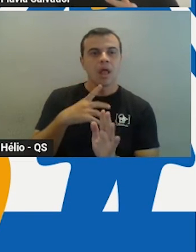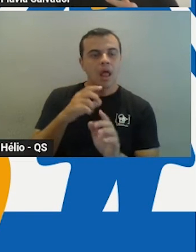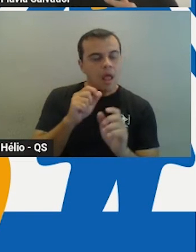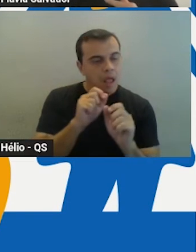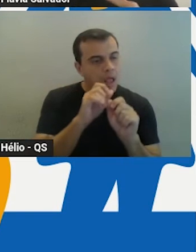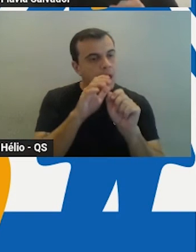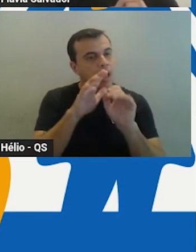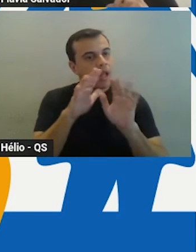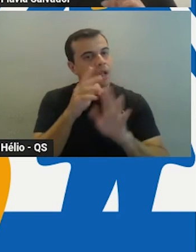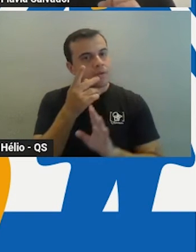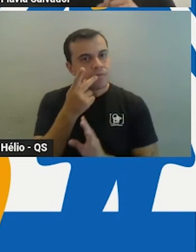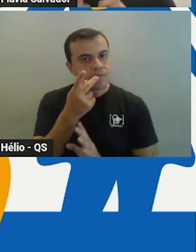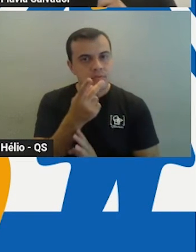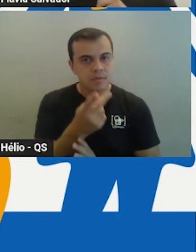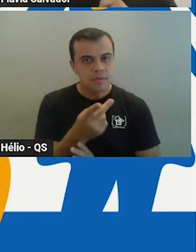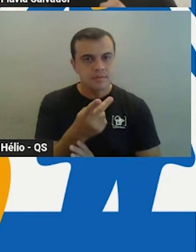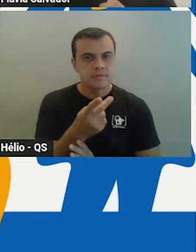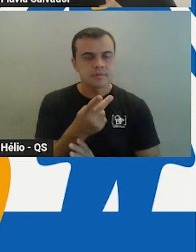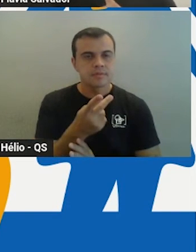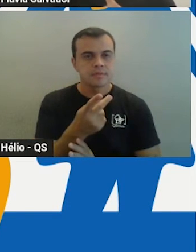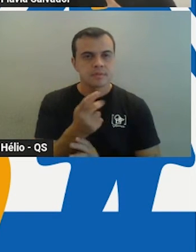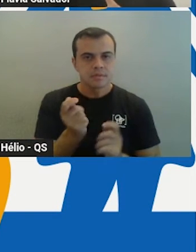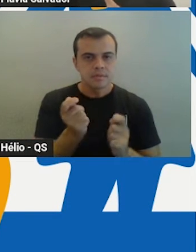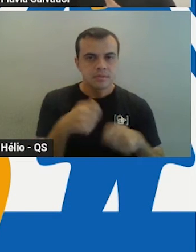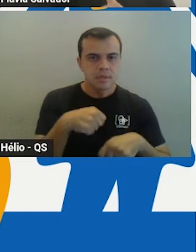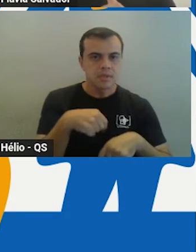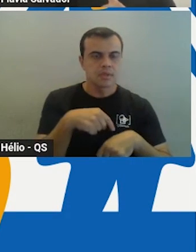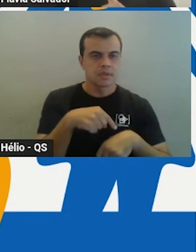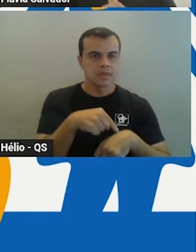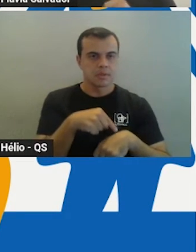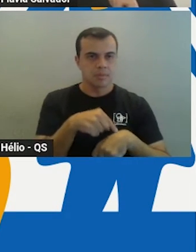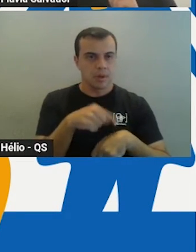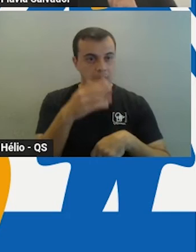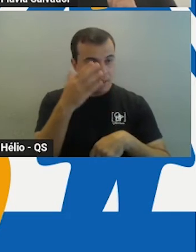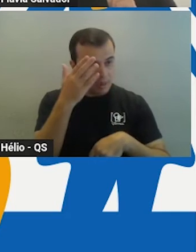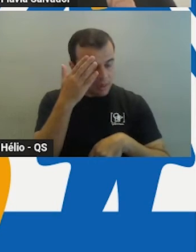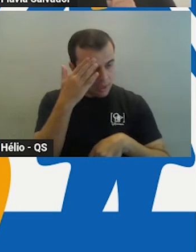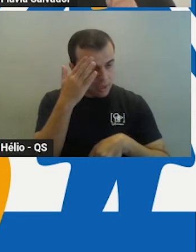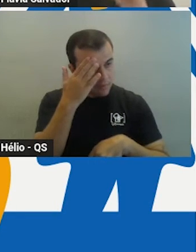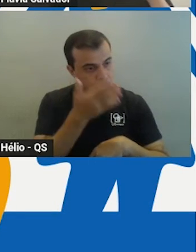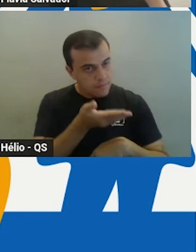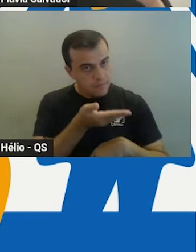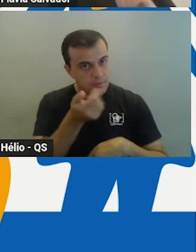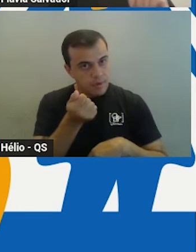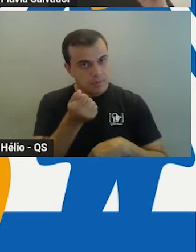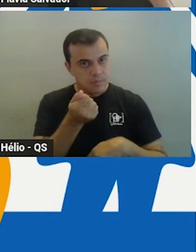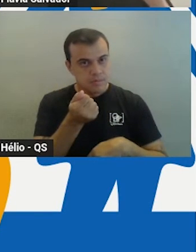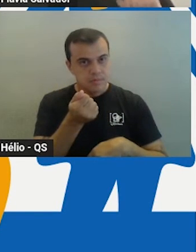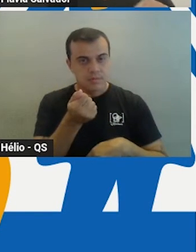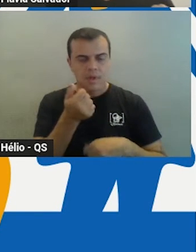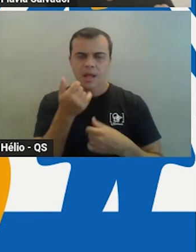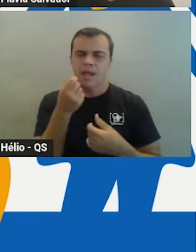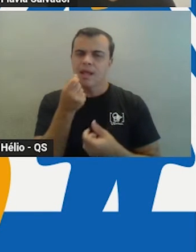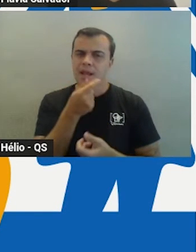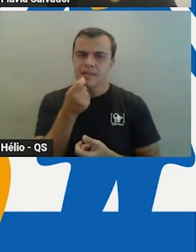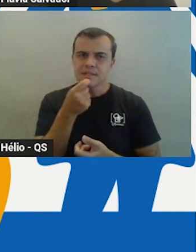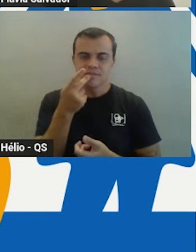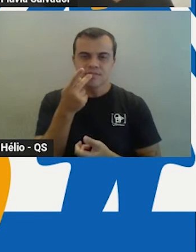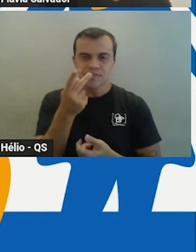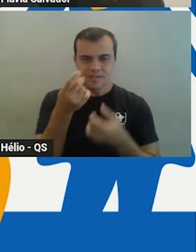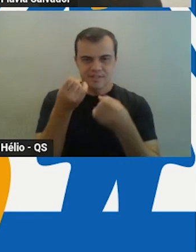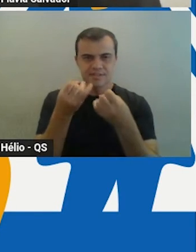claro, é falar, dar tempo da pessoa entender, vamos, gente, é muito engraçado, eu vou até contar para vocês